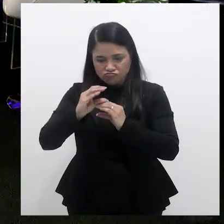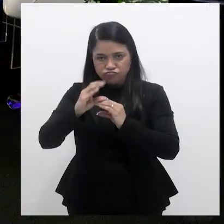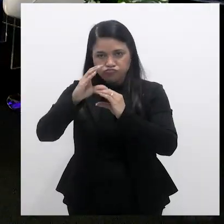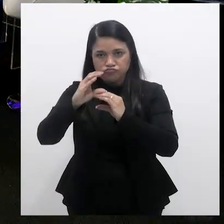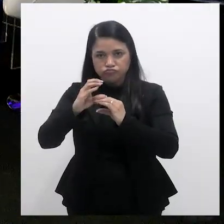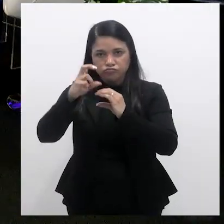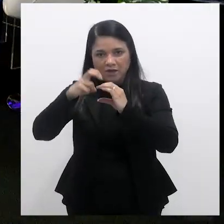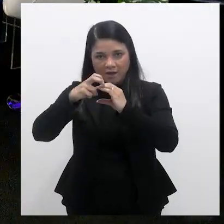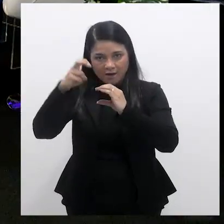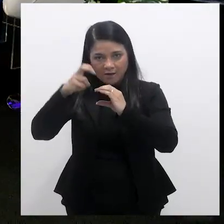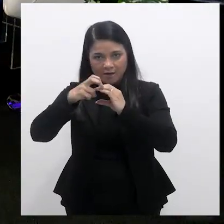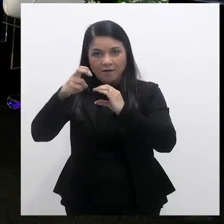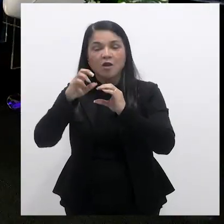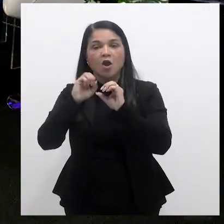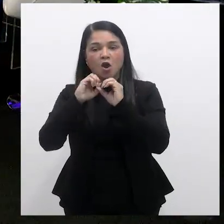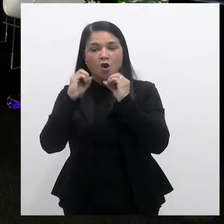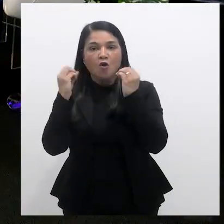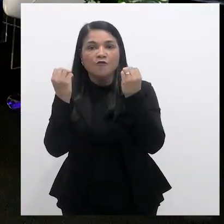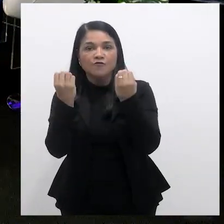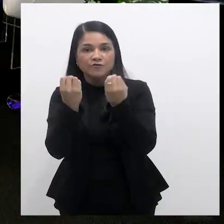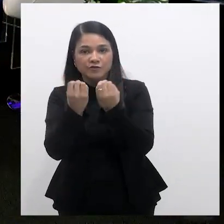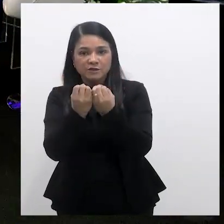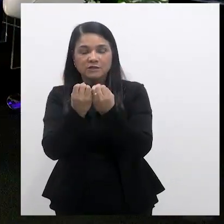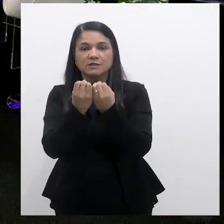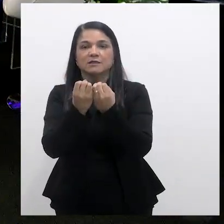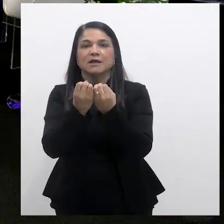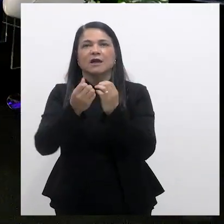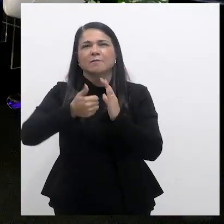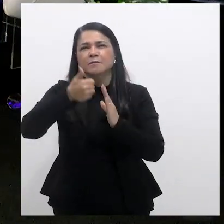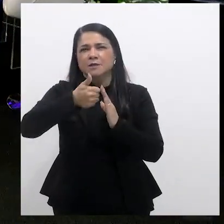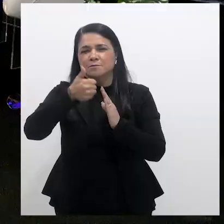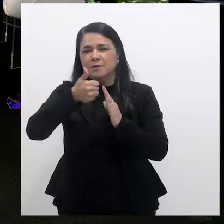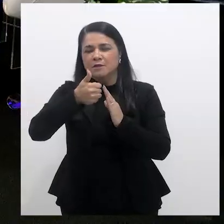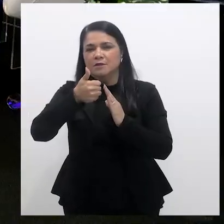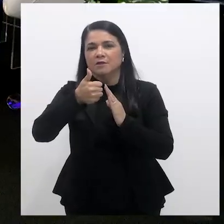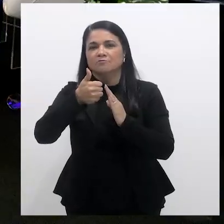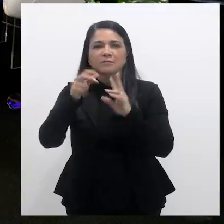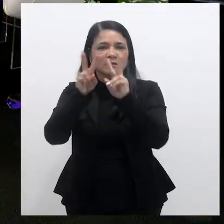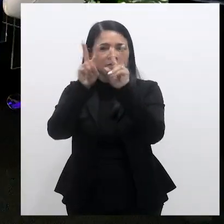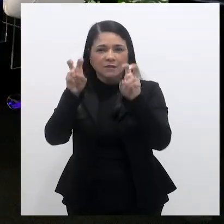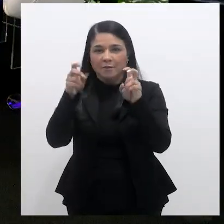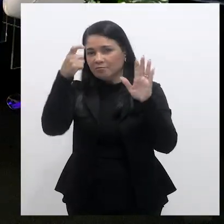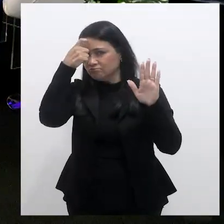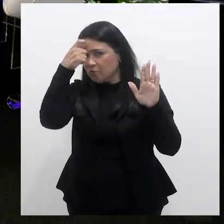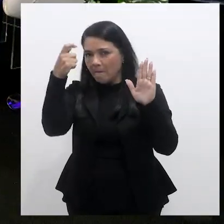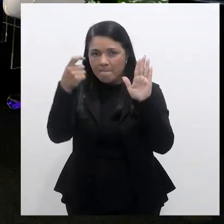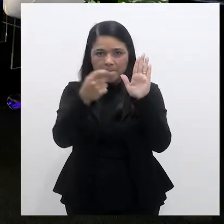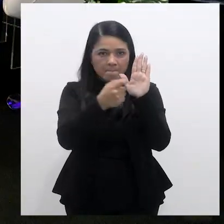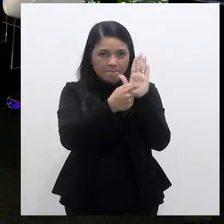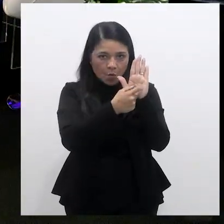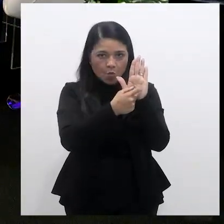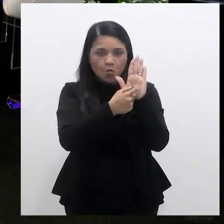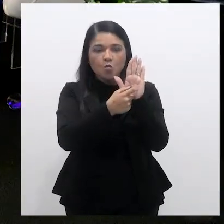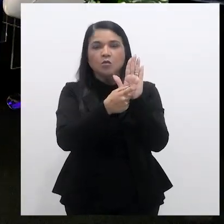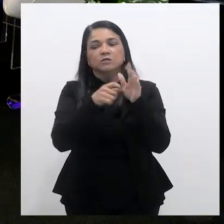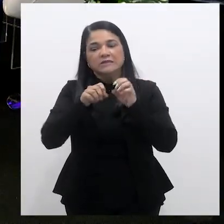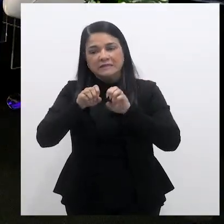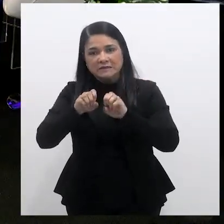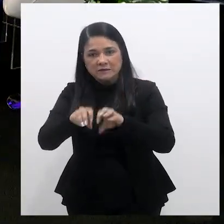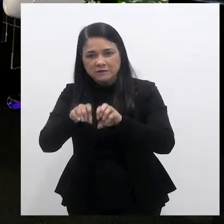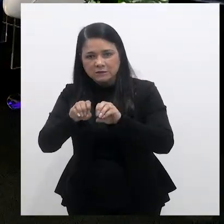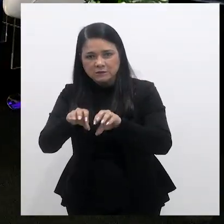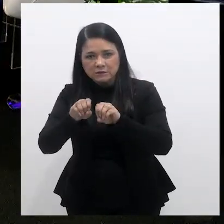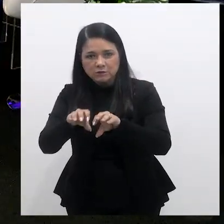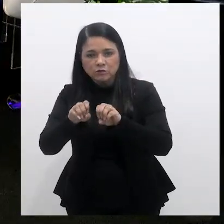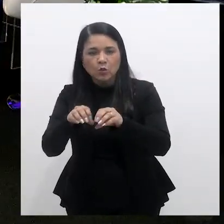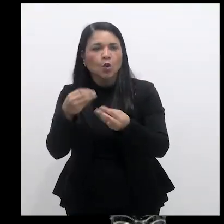ChatGPT, porque teve a oficina, né, a primeira que a gente fez foi sobre inteligência artificial, então a